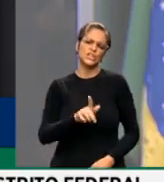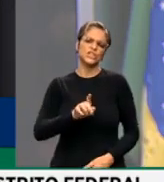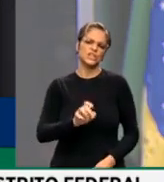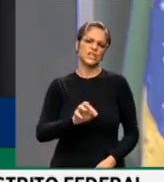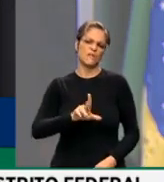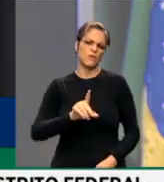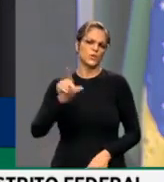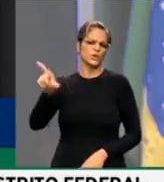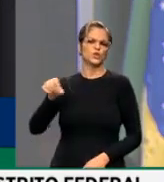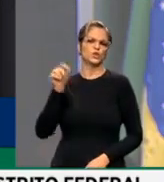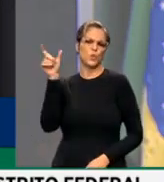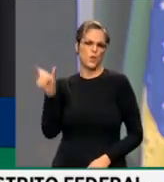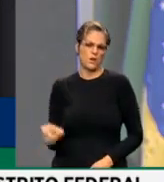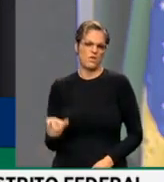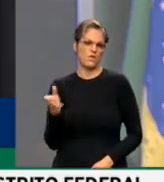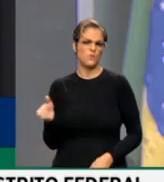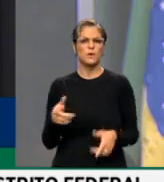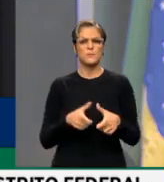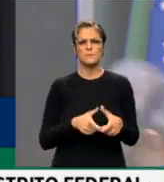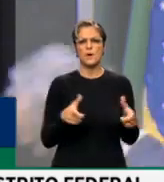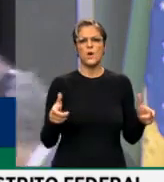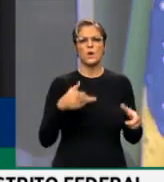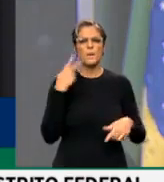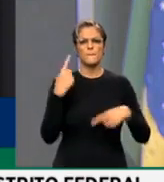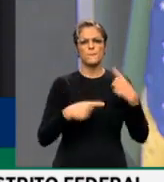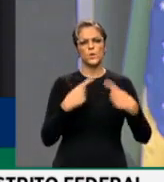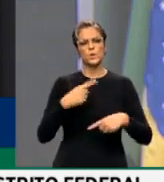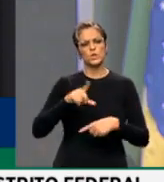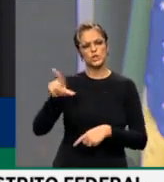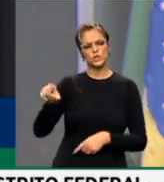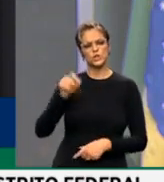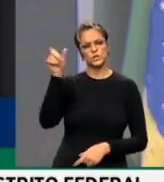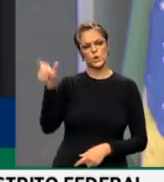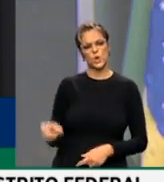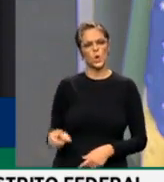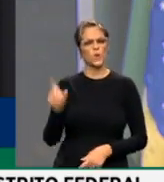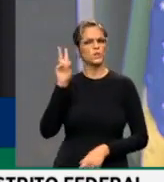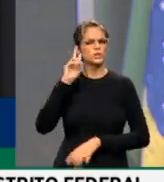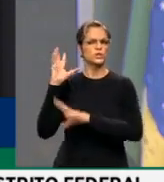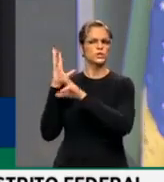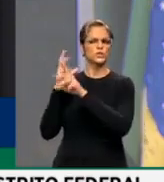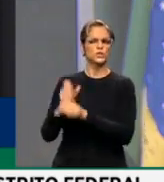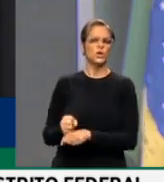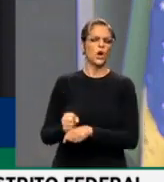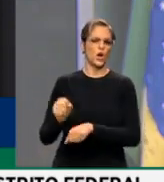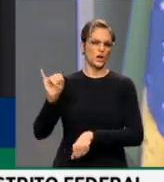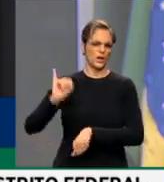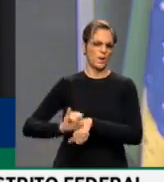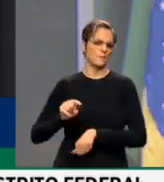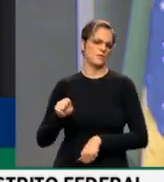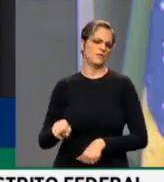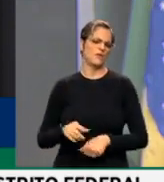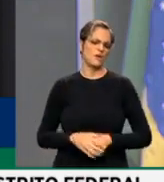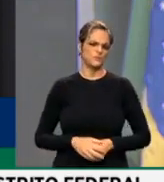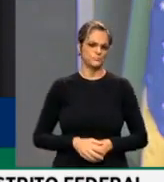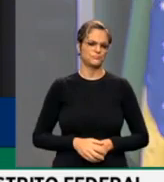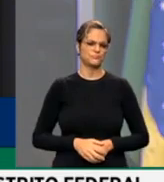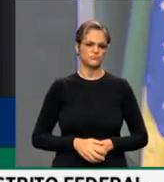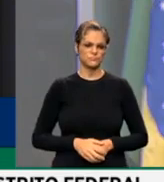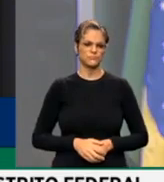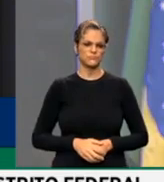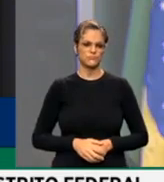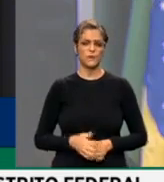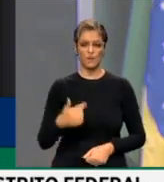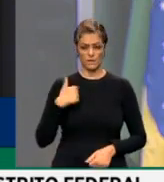pela maior frente política da história da capital do Recife. Geraldo escolheu João.